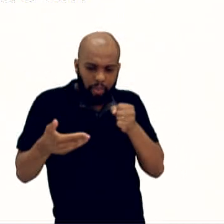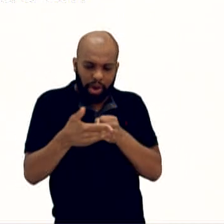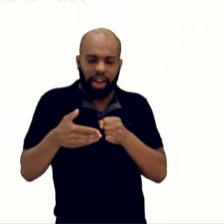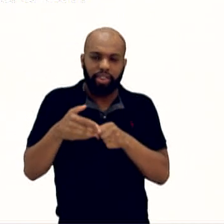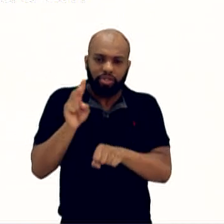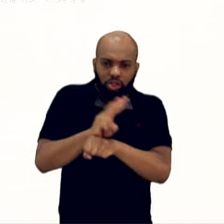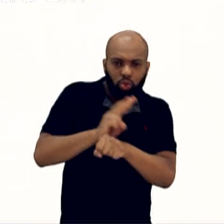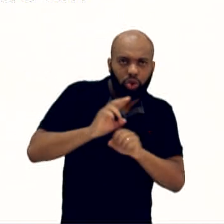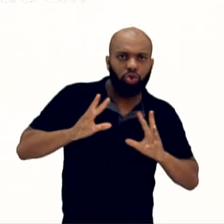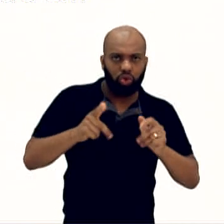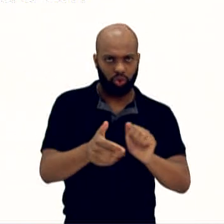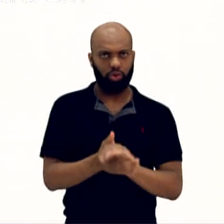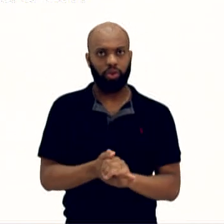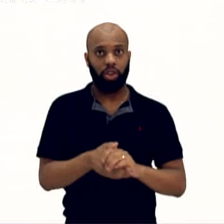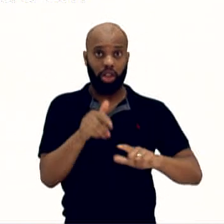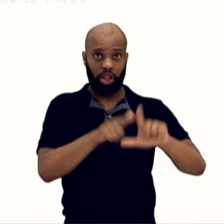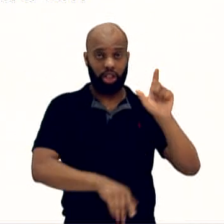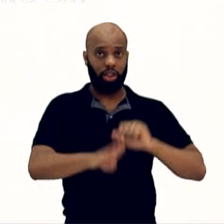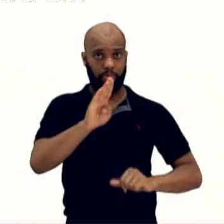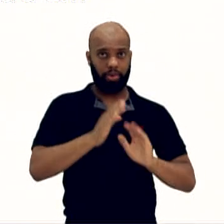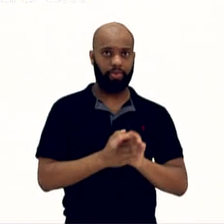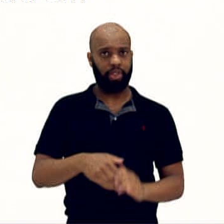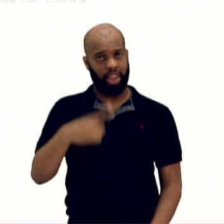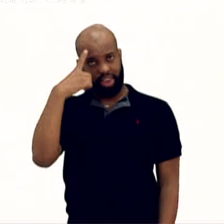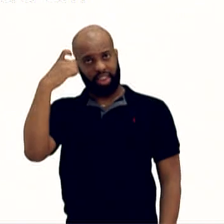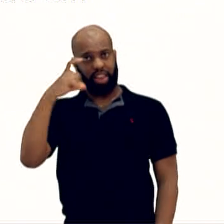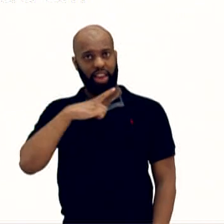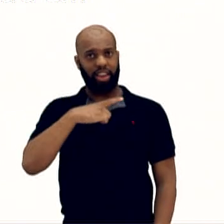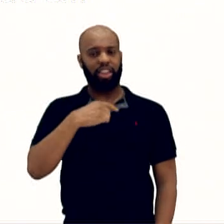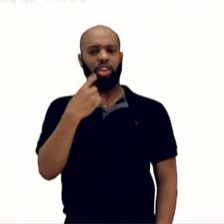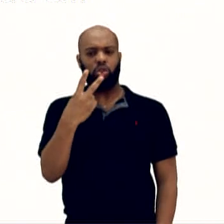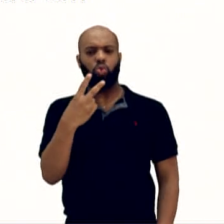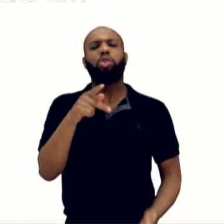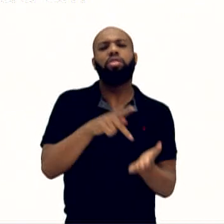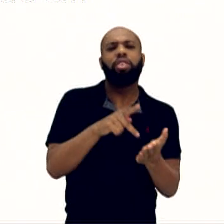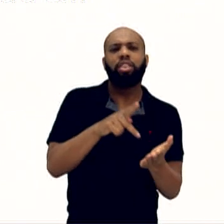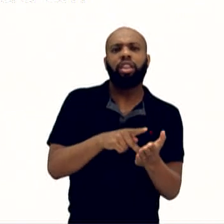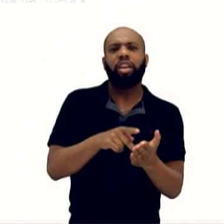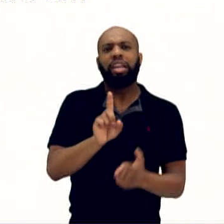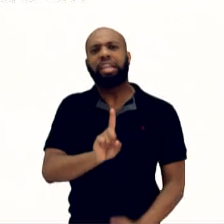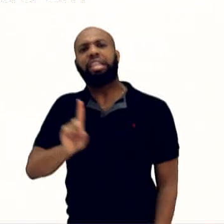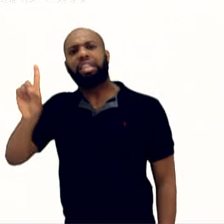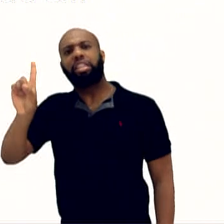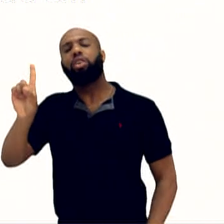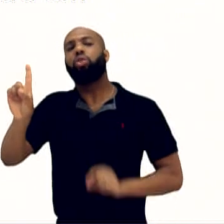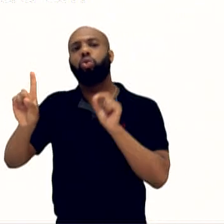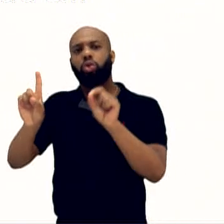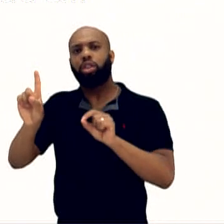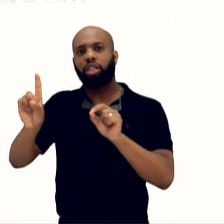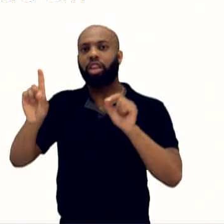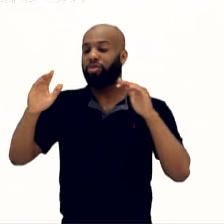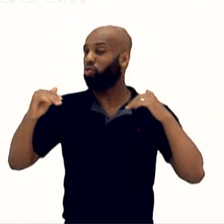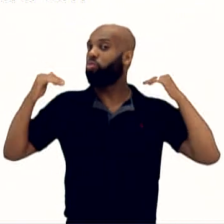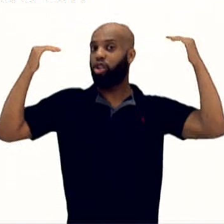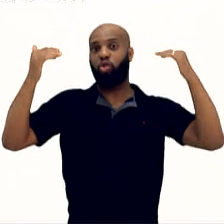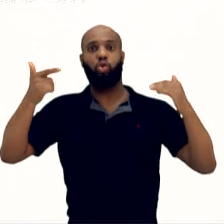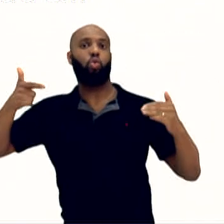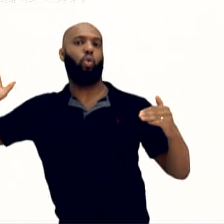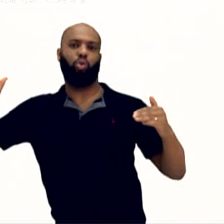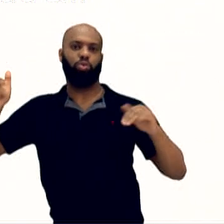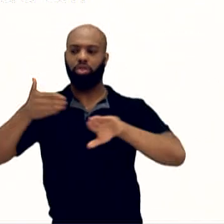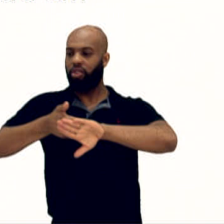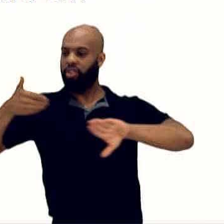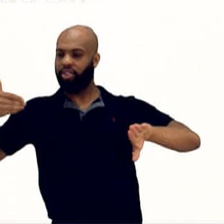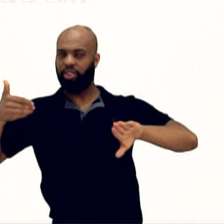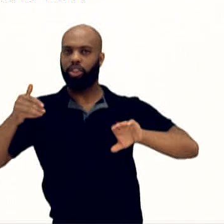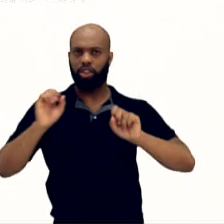rege. Letra B, a ideia de que existem duas realidades e Deus se encontra em um plano superior ao nosso.